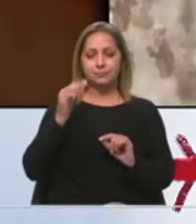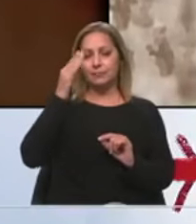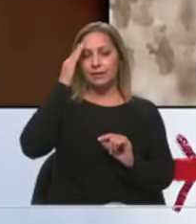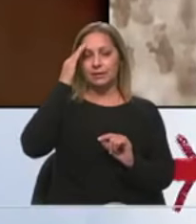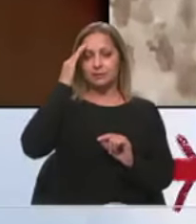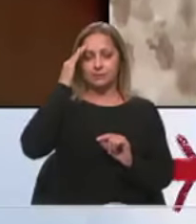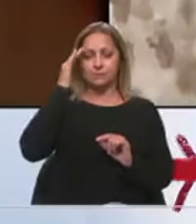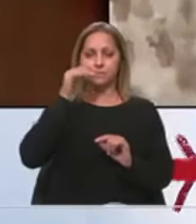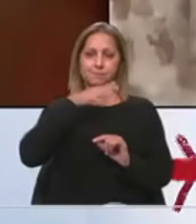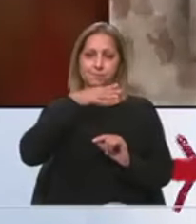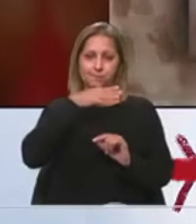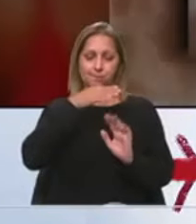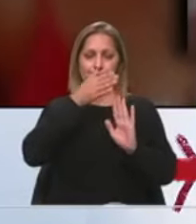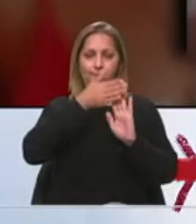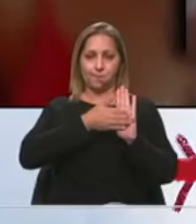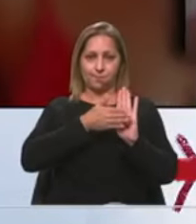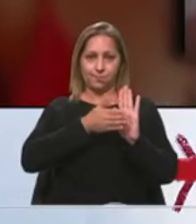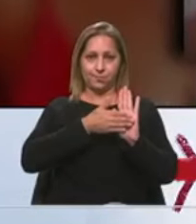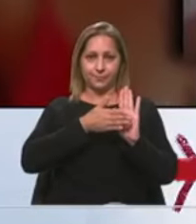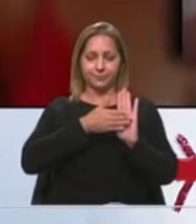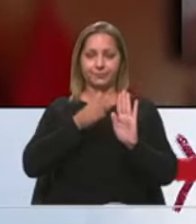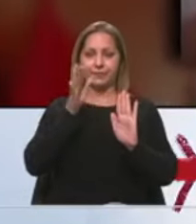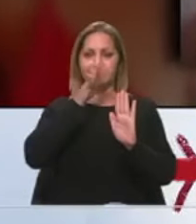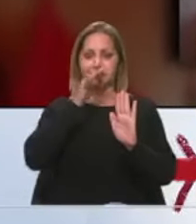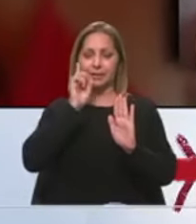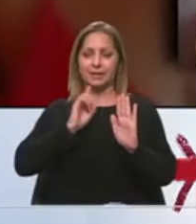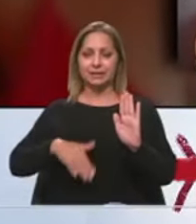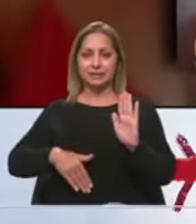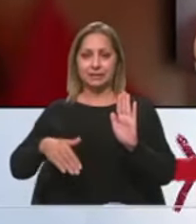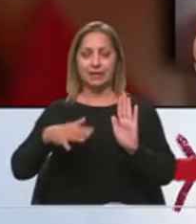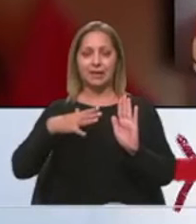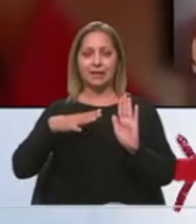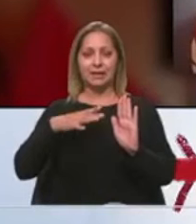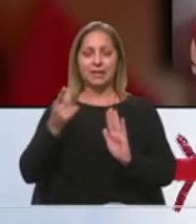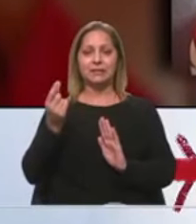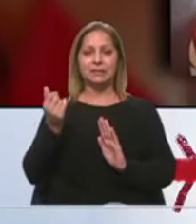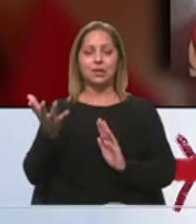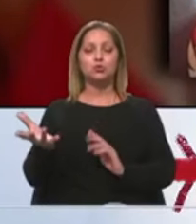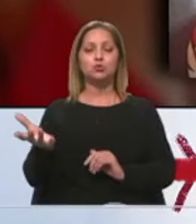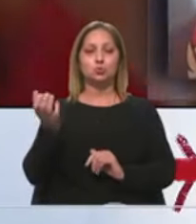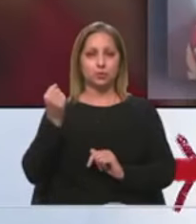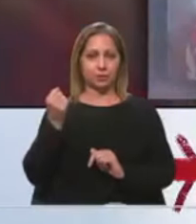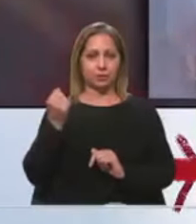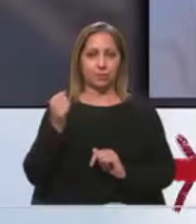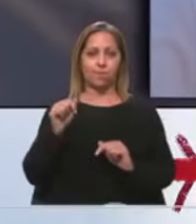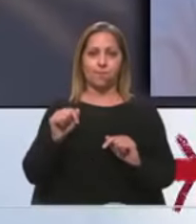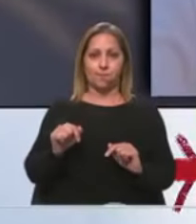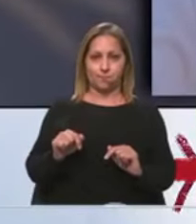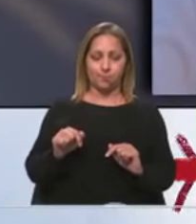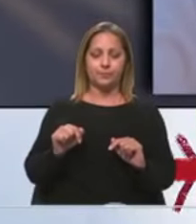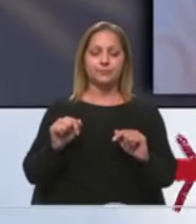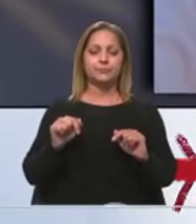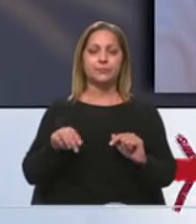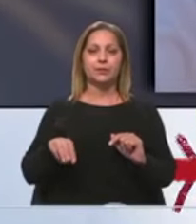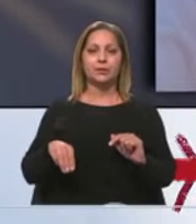eh nesta página que a a família da grávida quererá estorquir apenas dinheiro hoje eh aqui